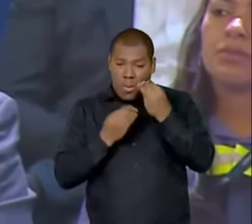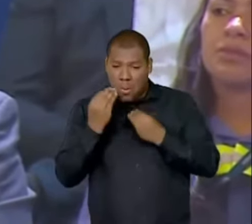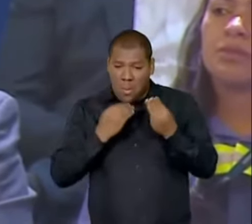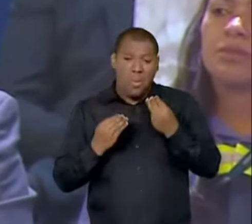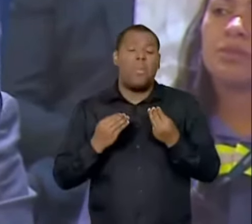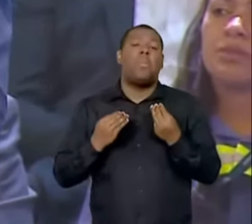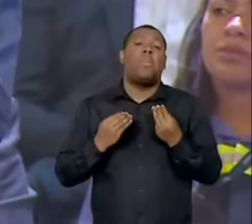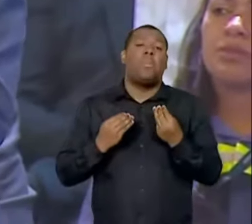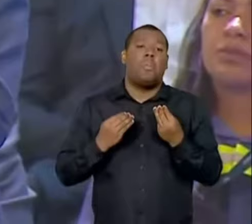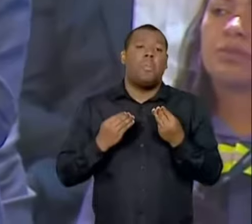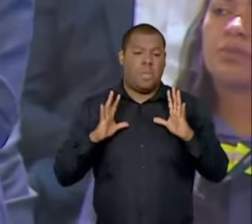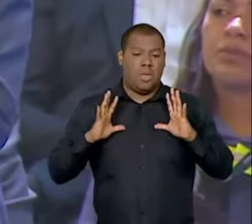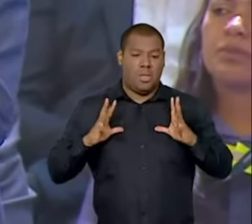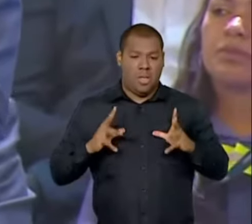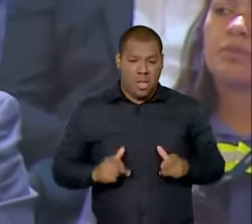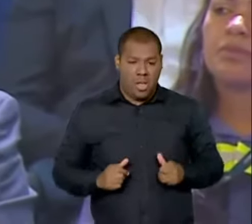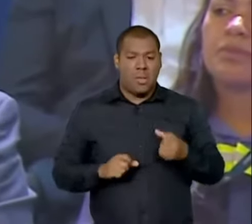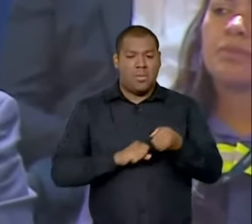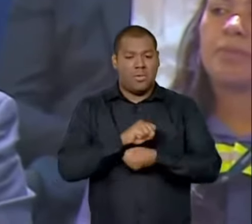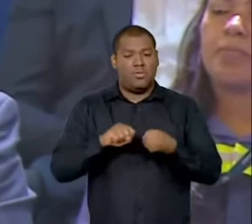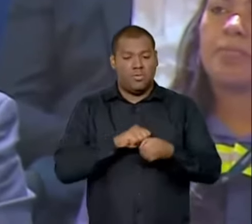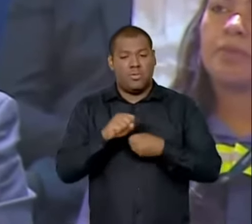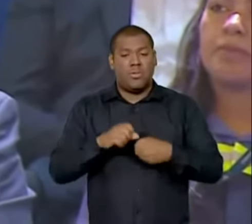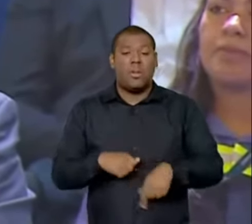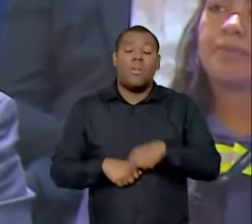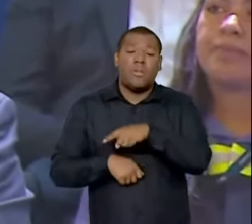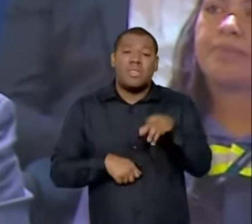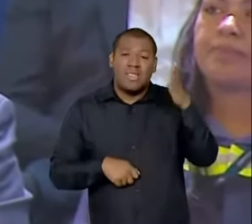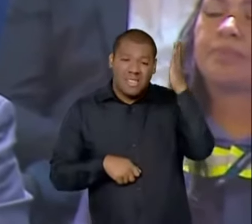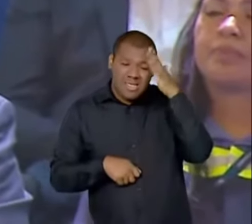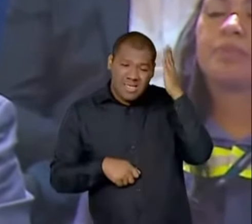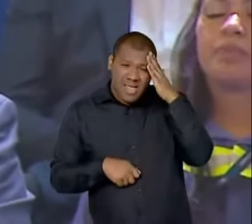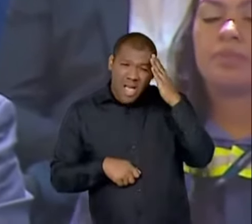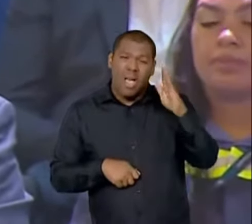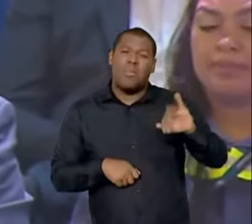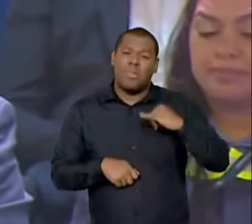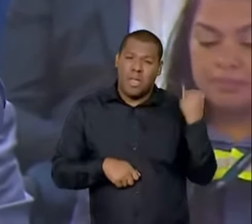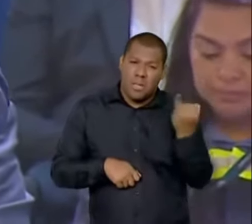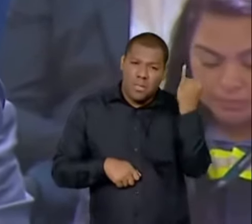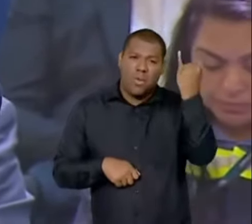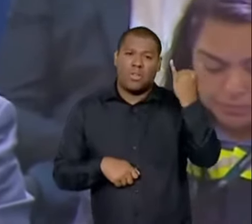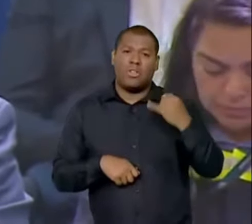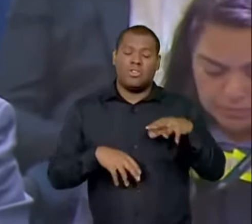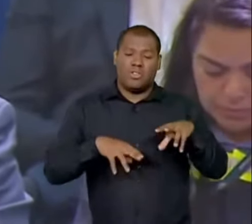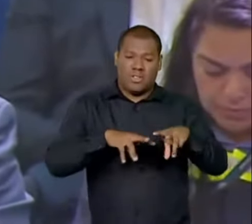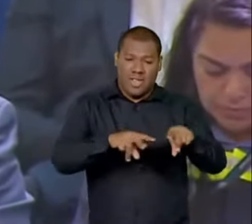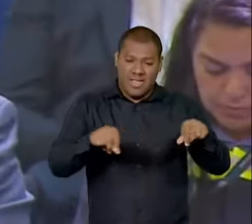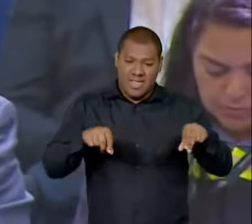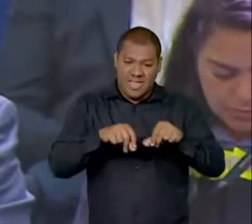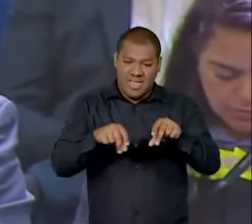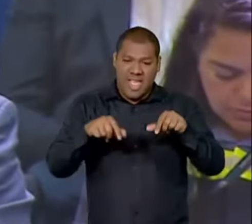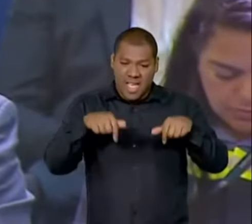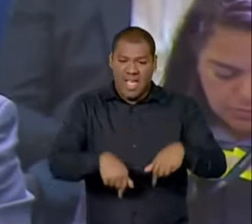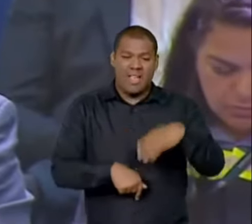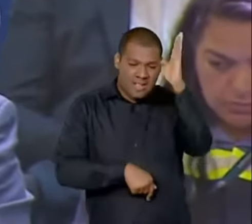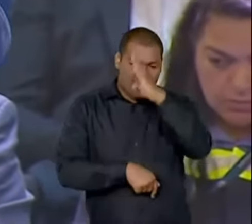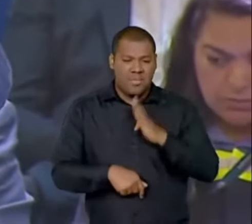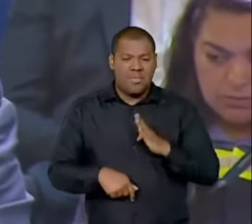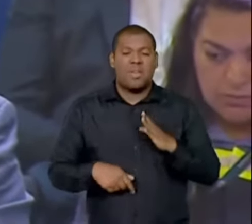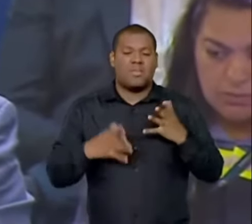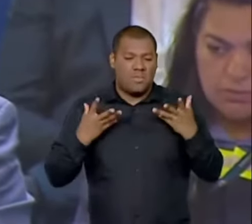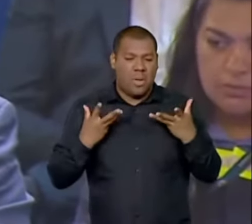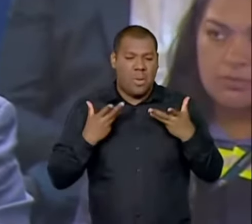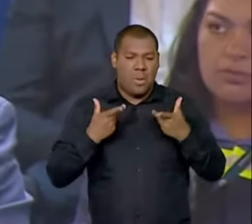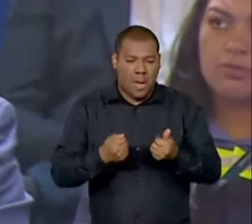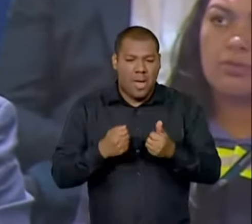de fertilizante, porque todo mundo sabe a qualidade da terra que nós temos. Eu lembro que o